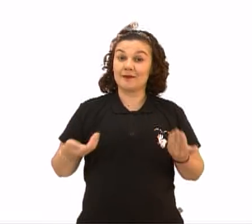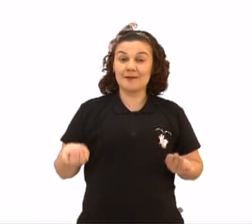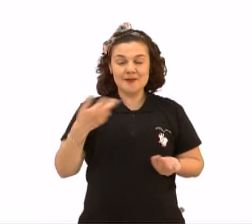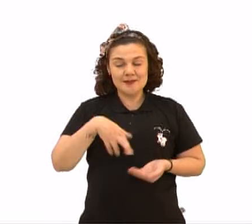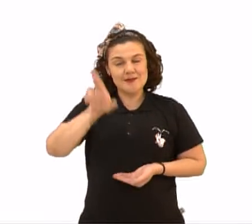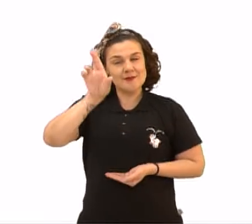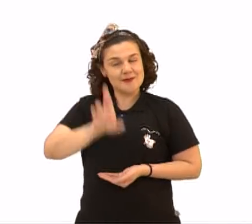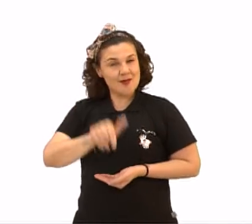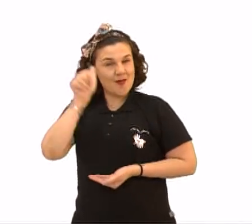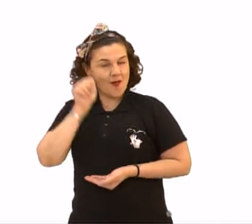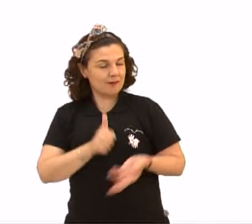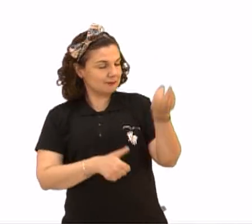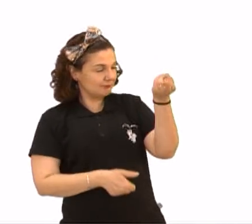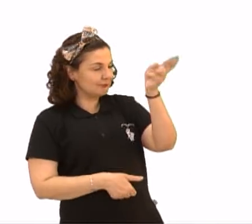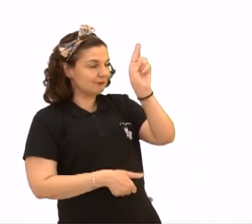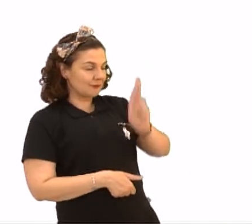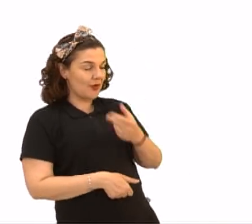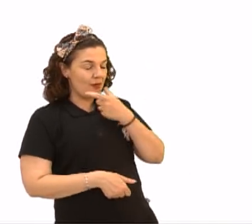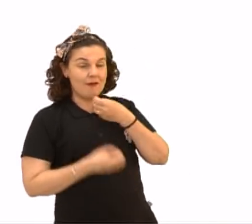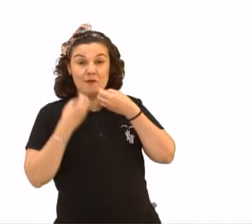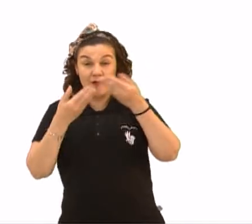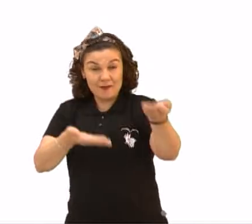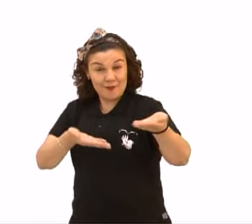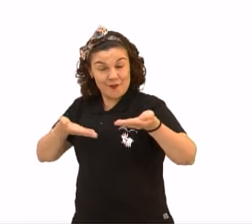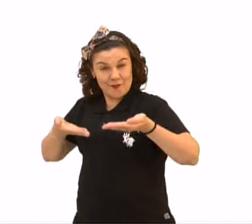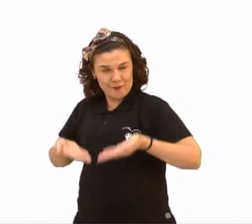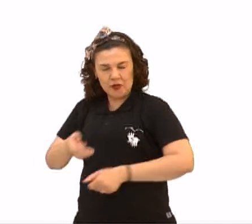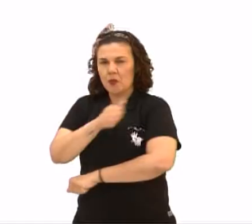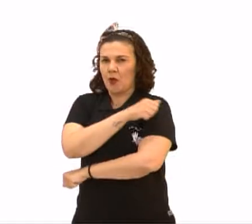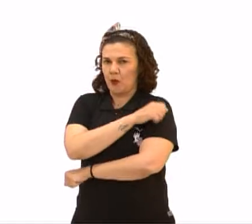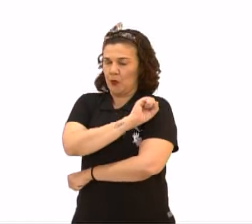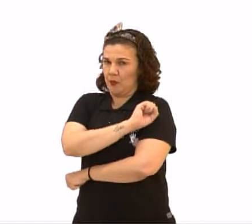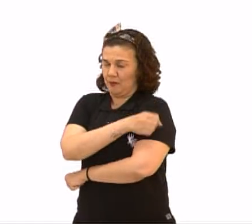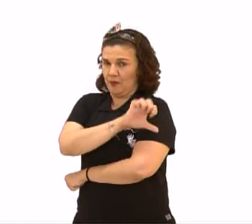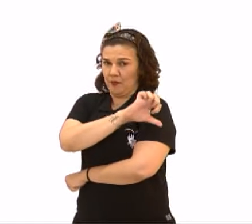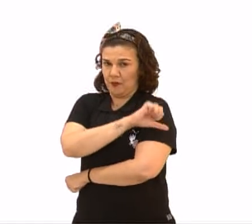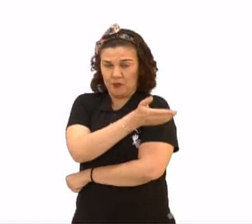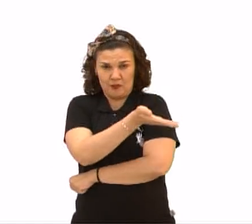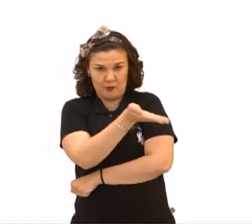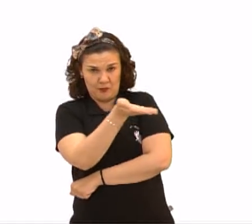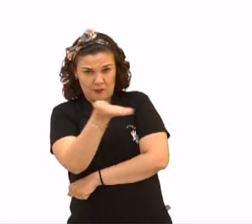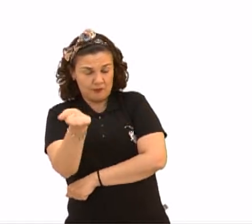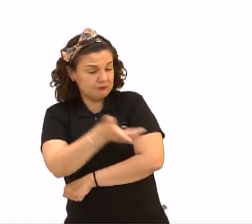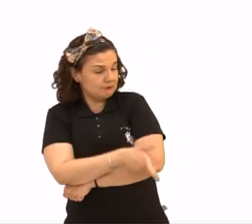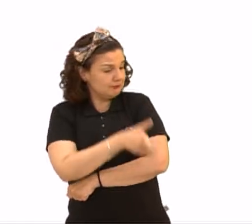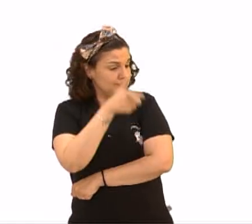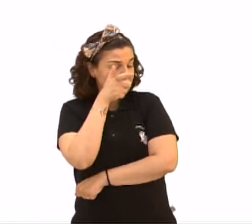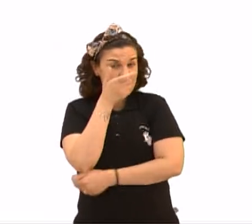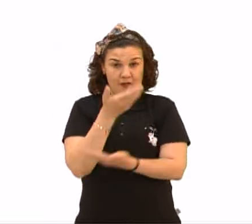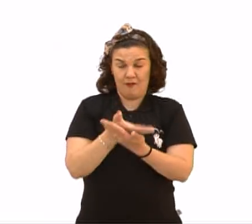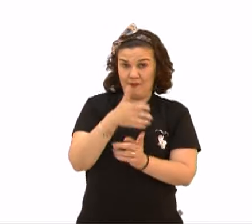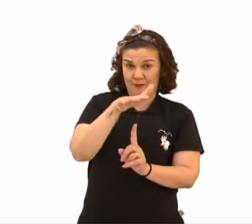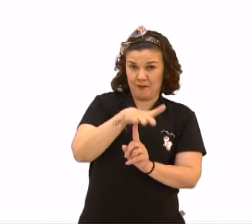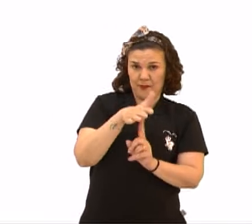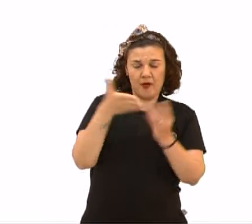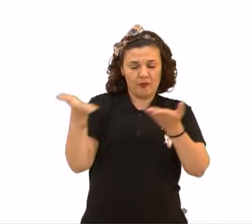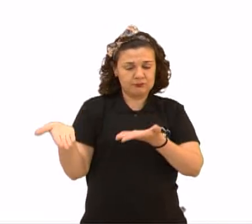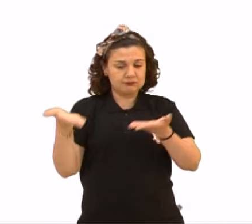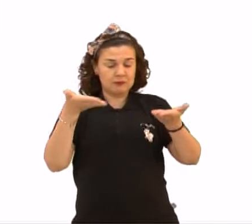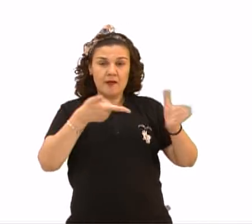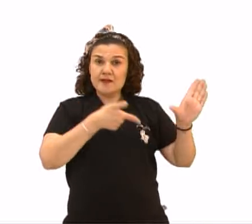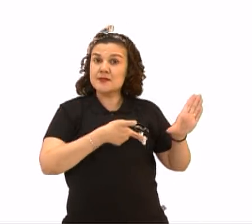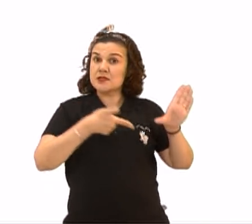Senhoras e senhores, bem-vindos, queridos alunos do 8º e 9º ano que estão acompanhando as aulas Paraná. Estamos numa